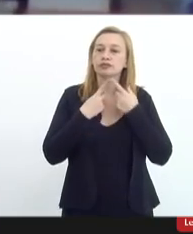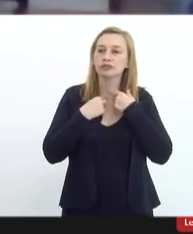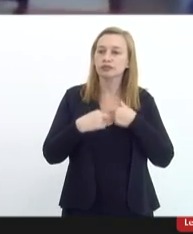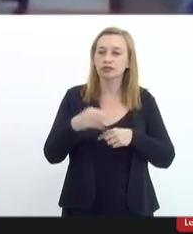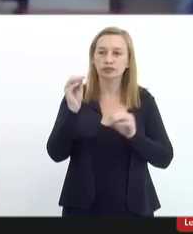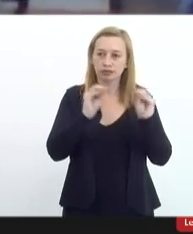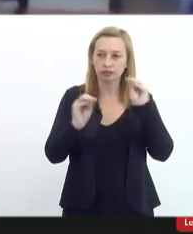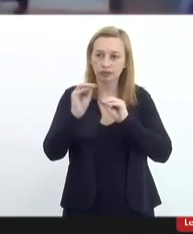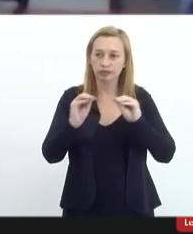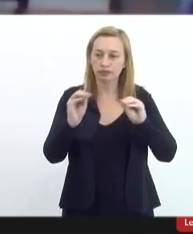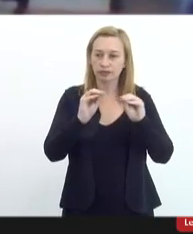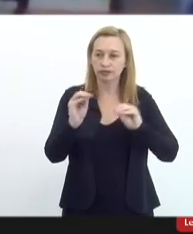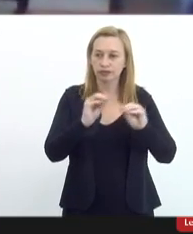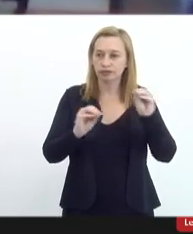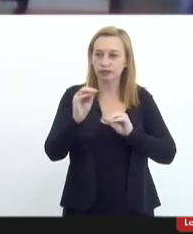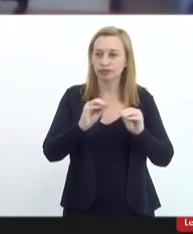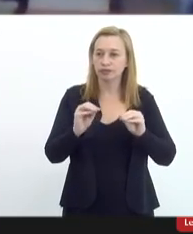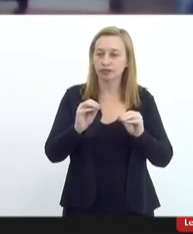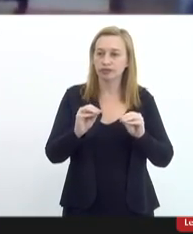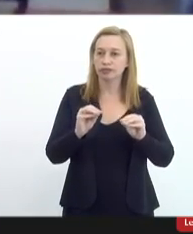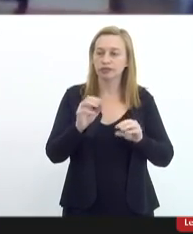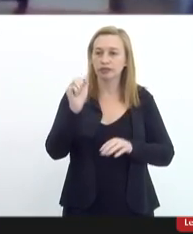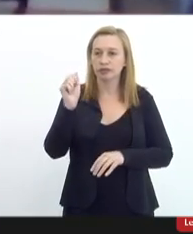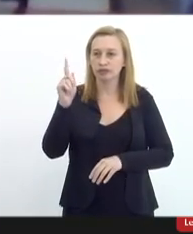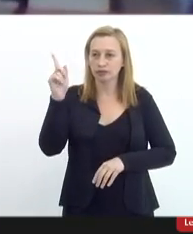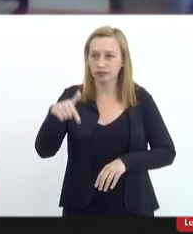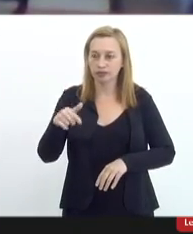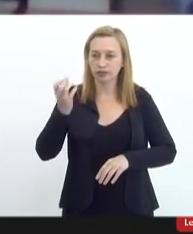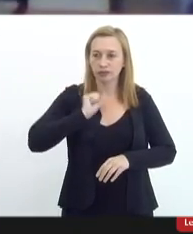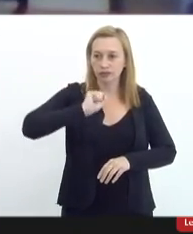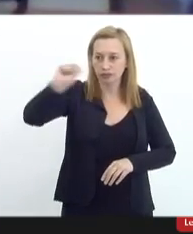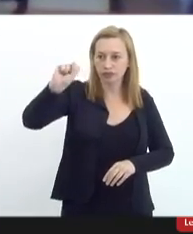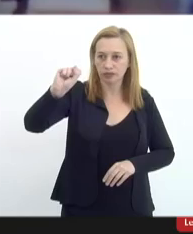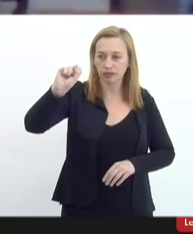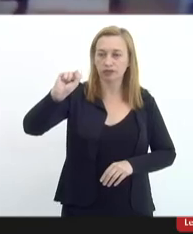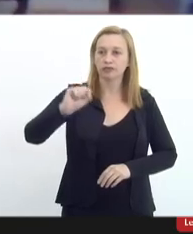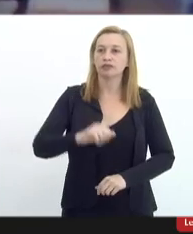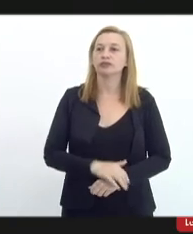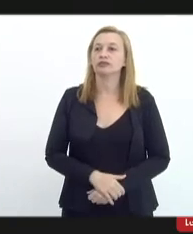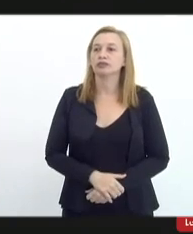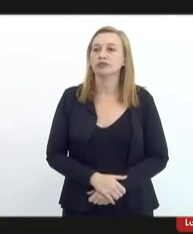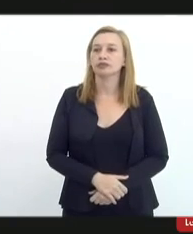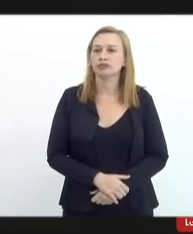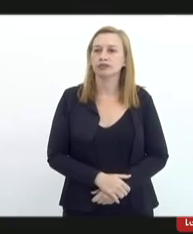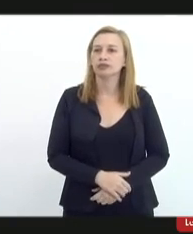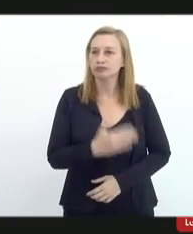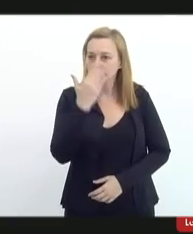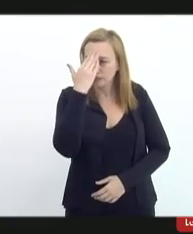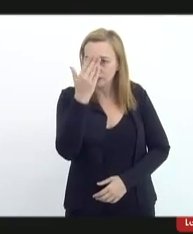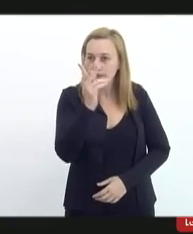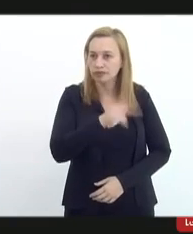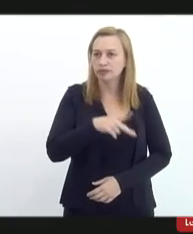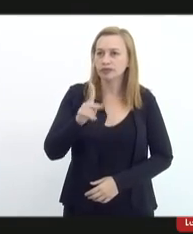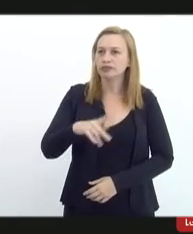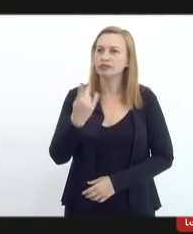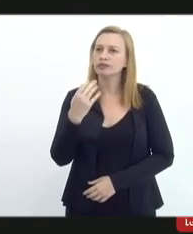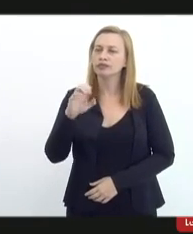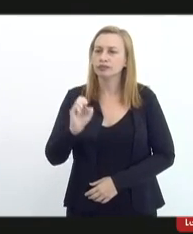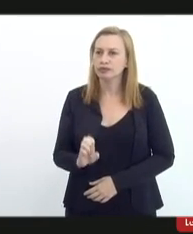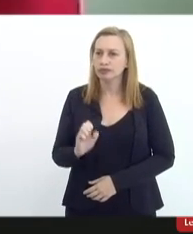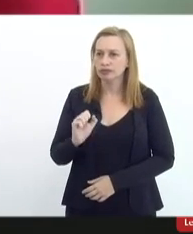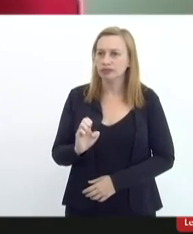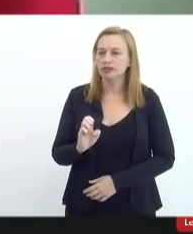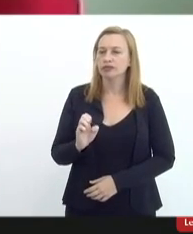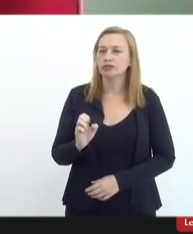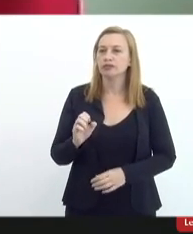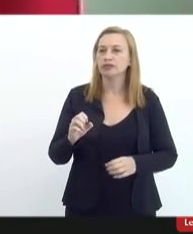Um beijo no coração de todos, muito axé, que os orixás sempre nos protejam. Obrigada, professora Helena, muito axé para